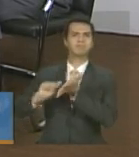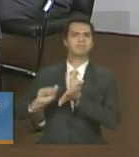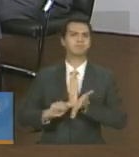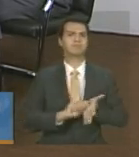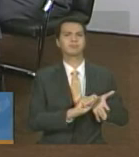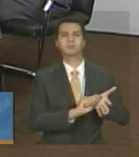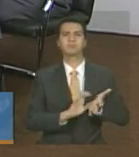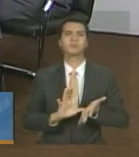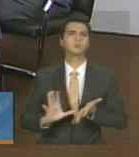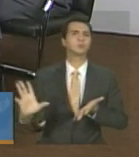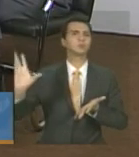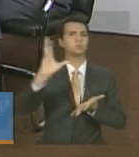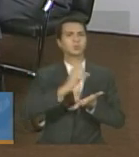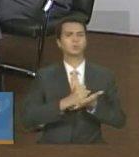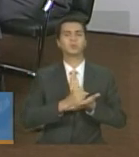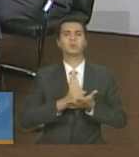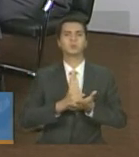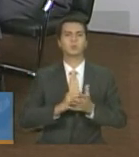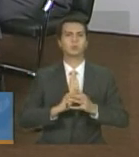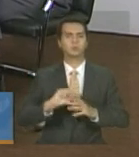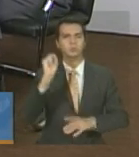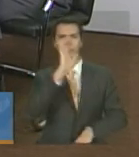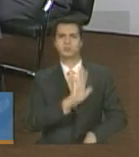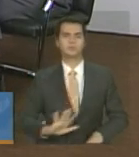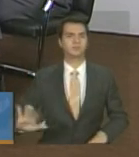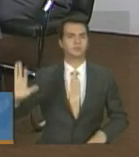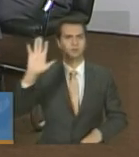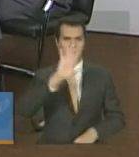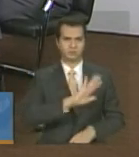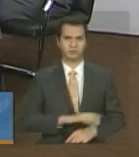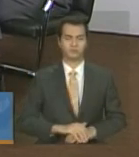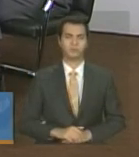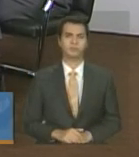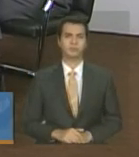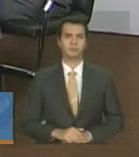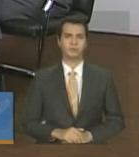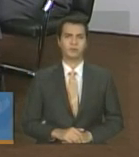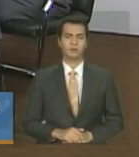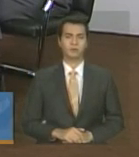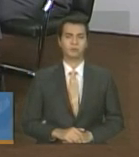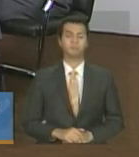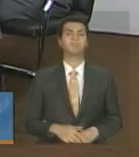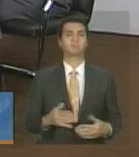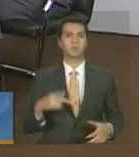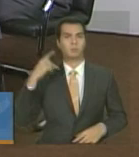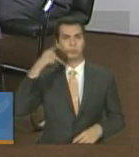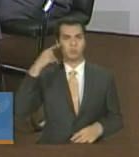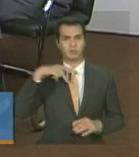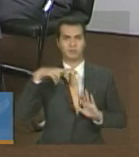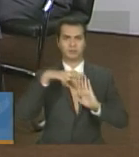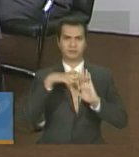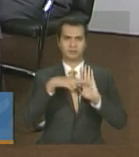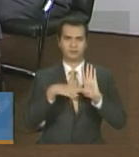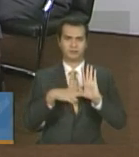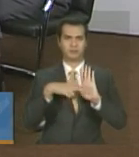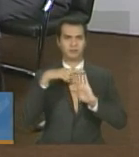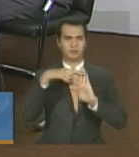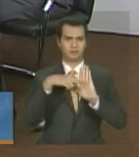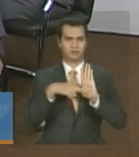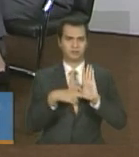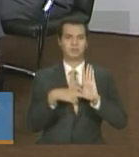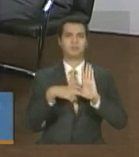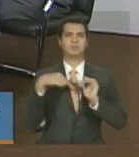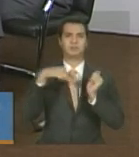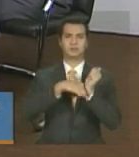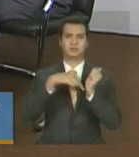país. A nova política de senhas é muito importante, Renata, porque ela traz mais segurança para as informações que